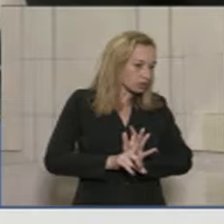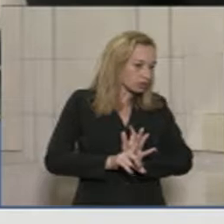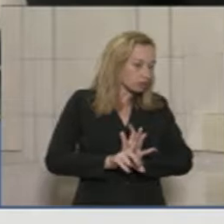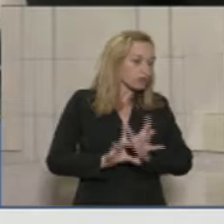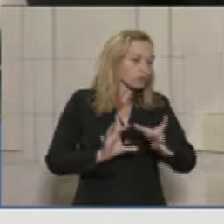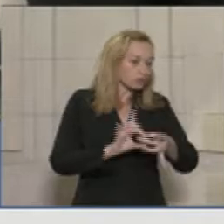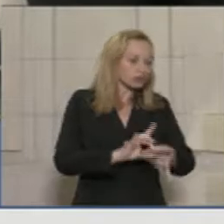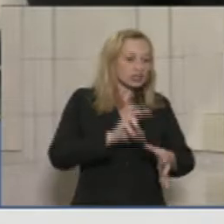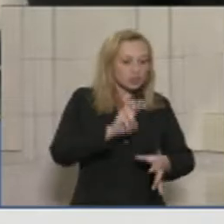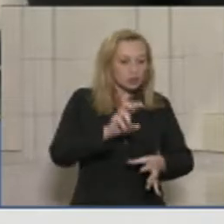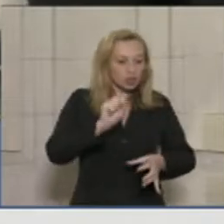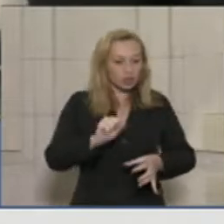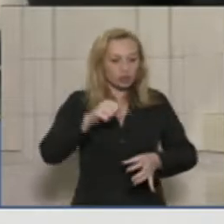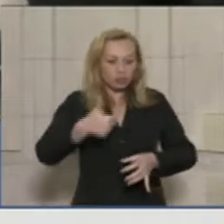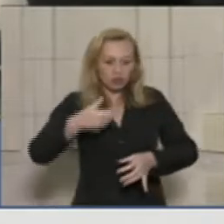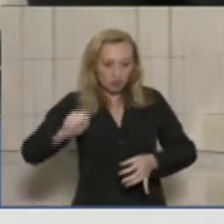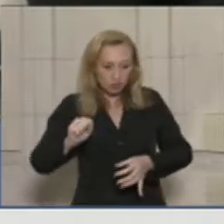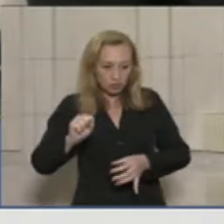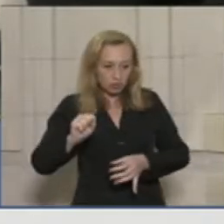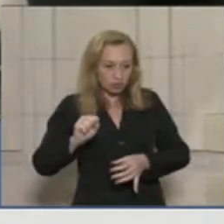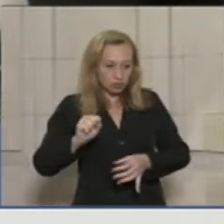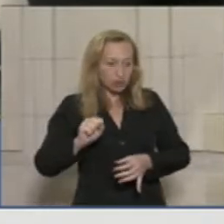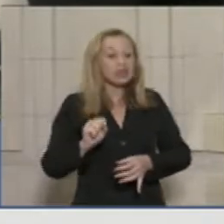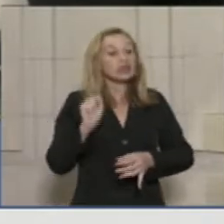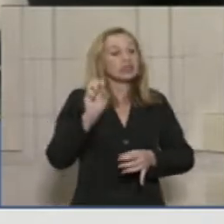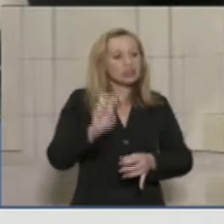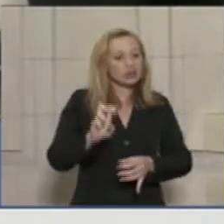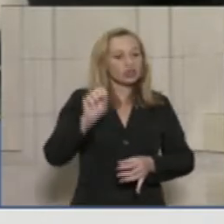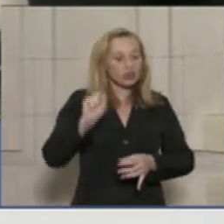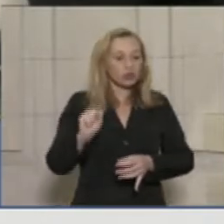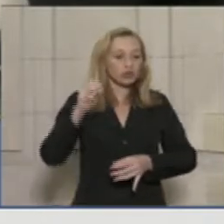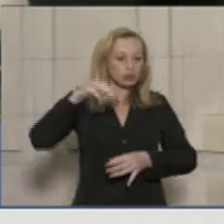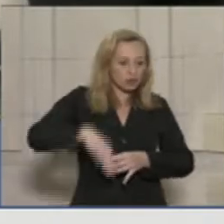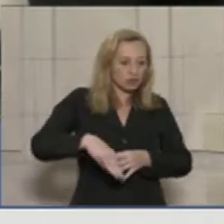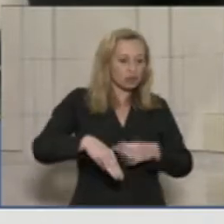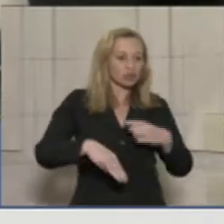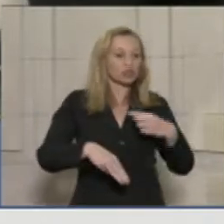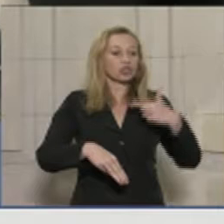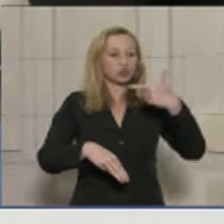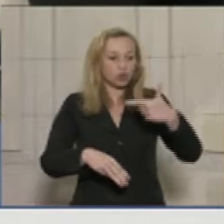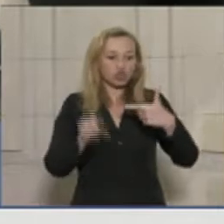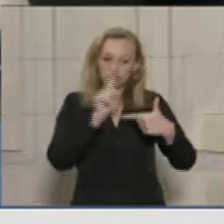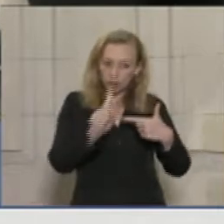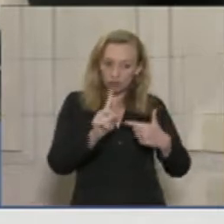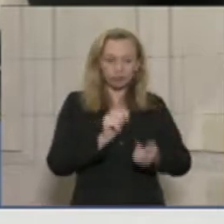complementar 58/2018, 58 sim e 2 não.